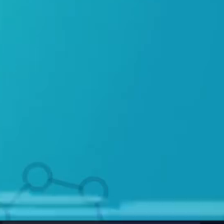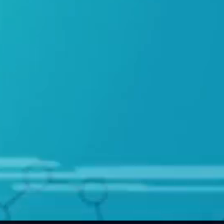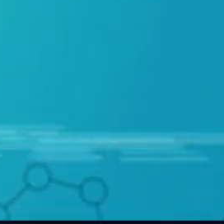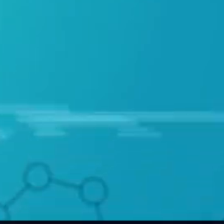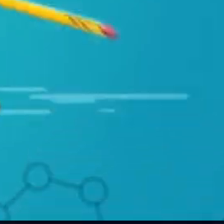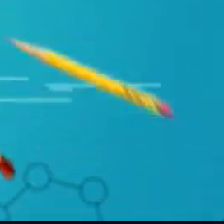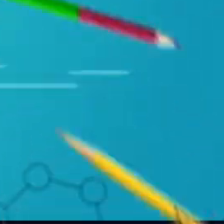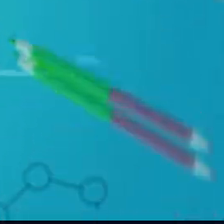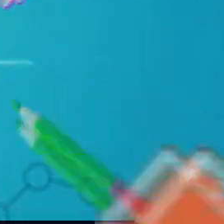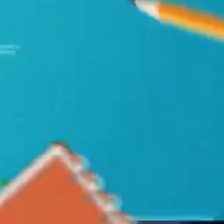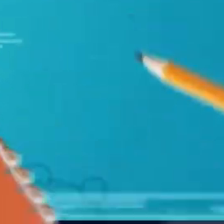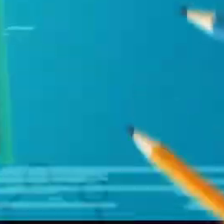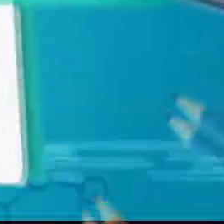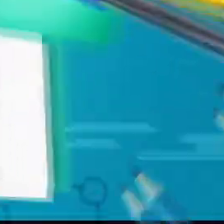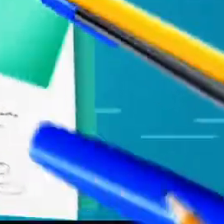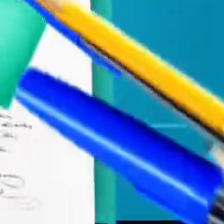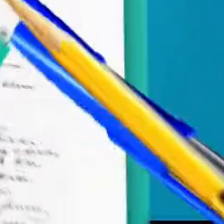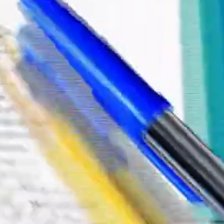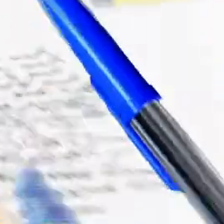Tchau.